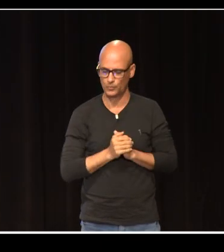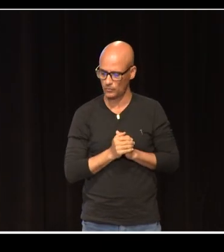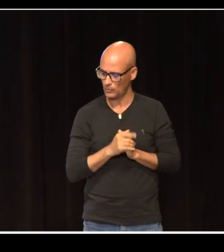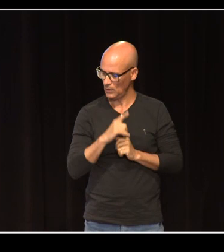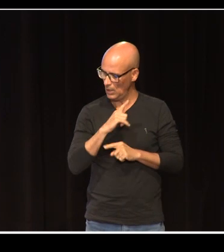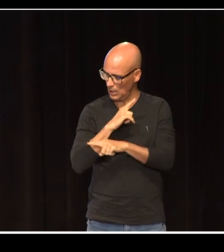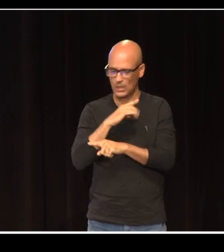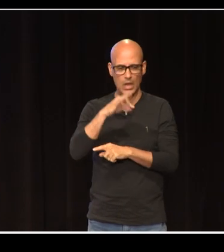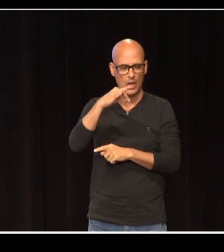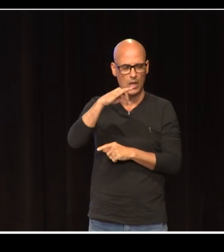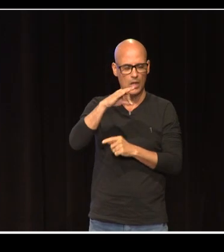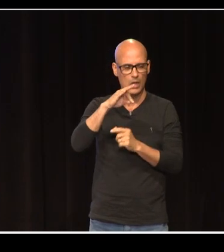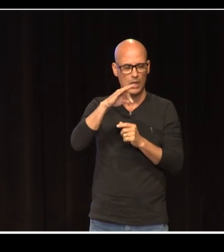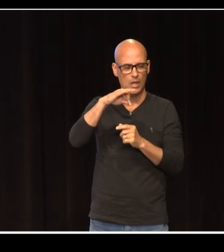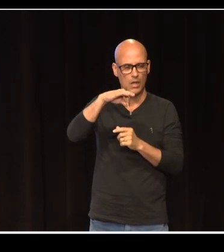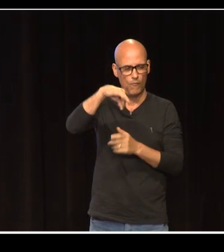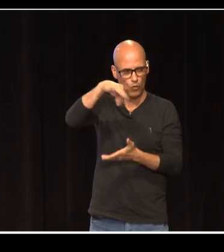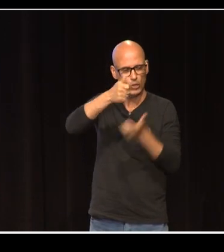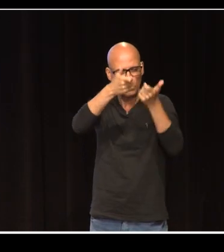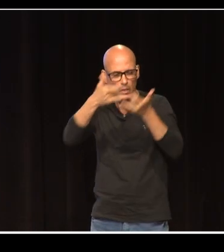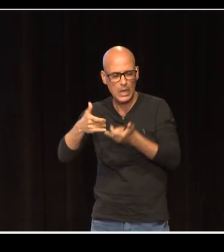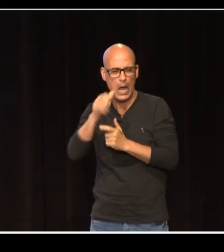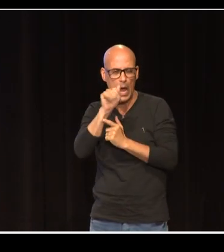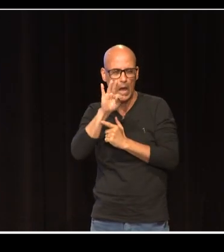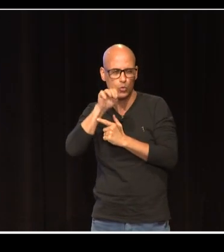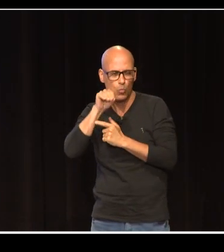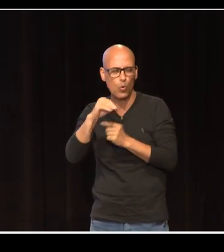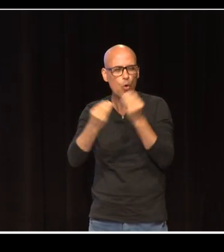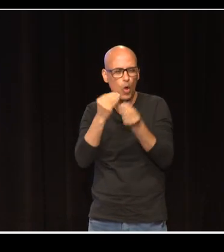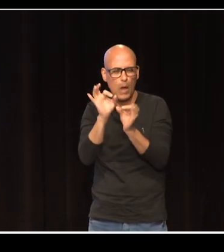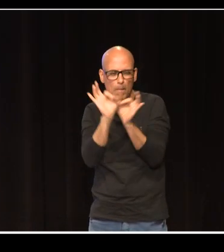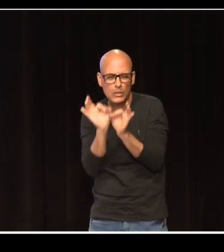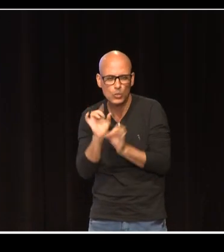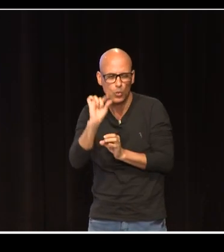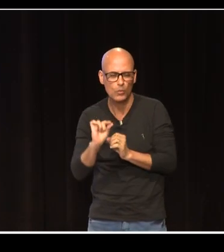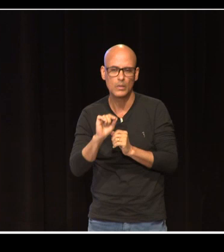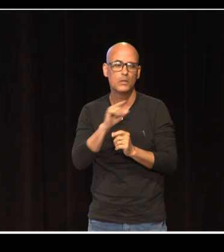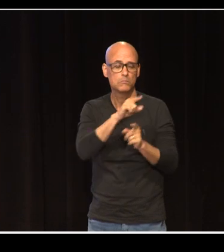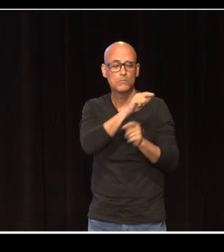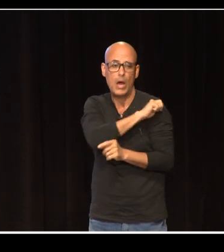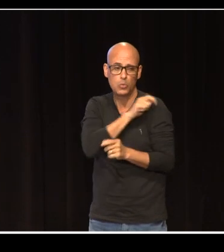Então, as subpartículas do átomo estão ali contempladas nos vídeos do Sync, né, que eles podem acessar.